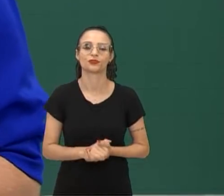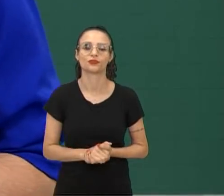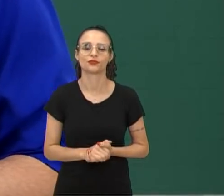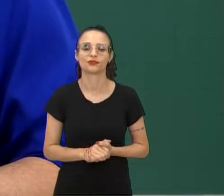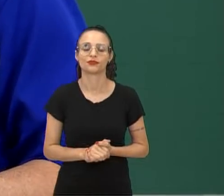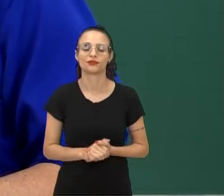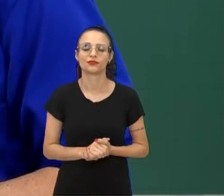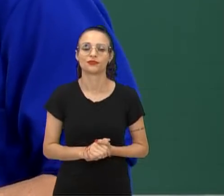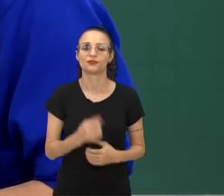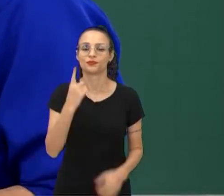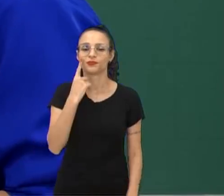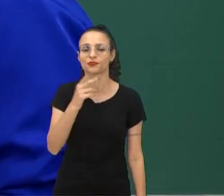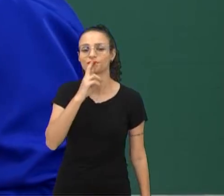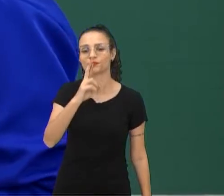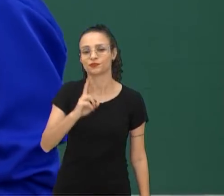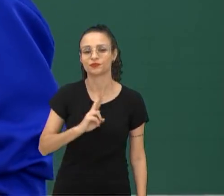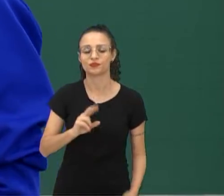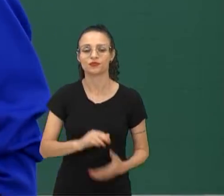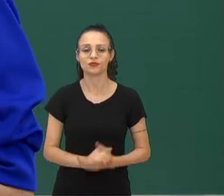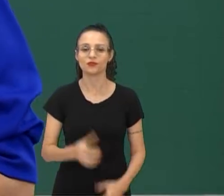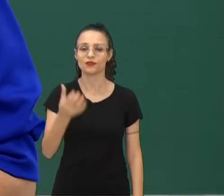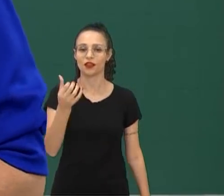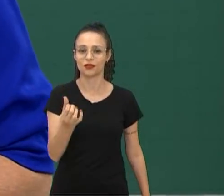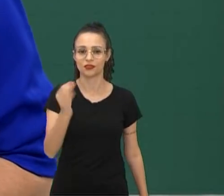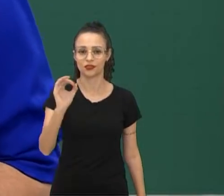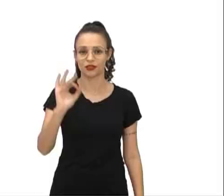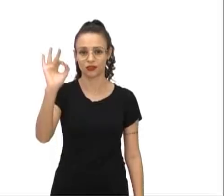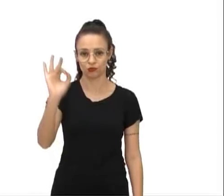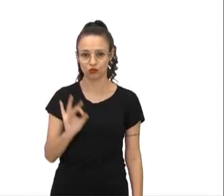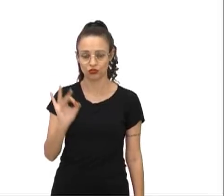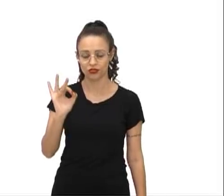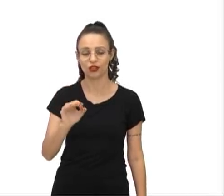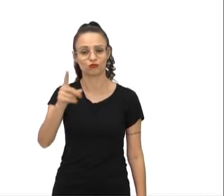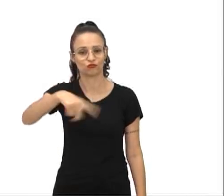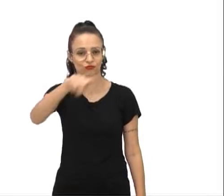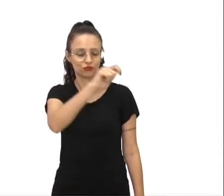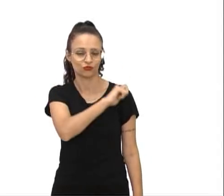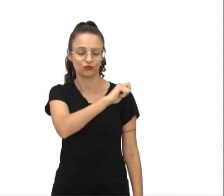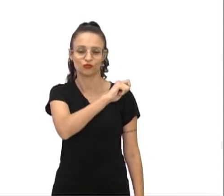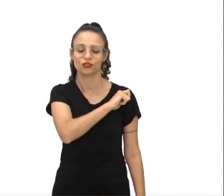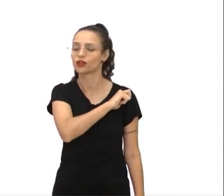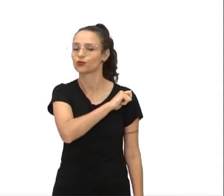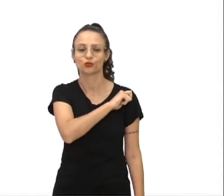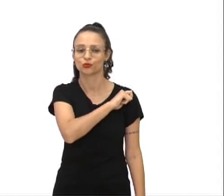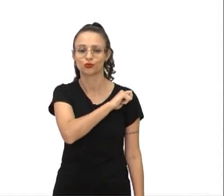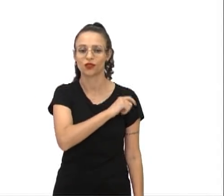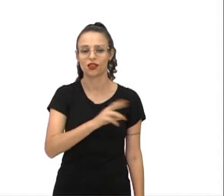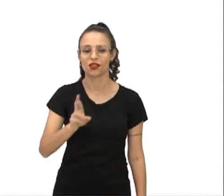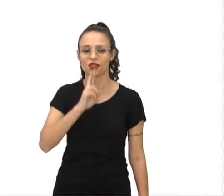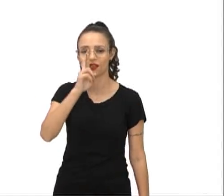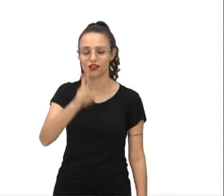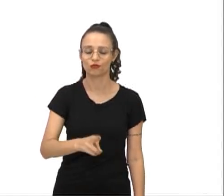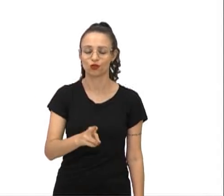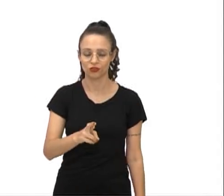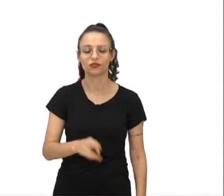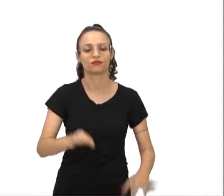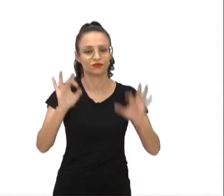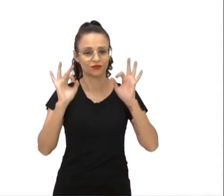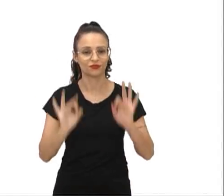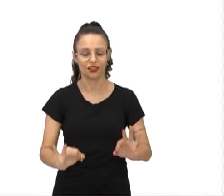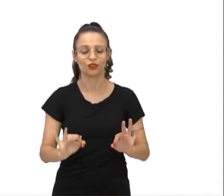Então vamos lá para o resultado. Então 60% dos nossos alunos que estão acompanhando a nossa aula responderam que está